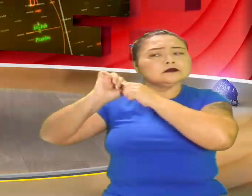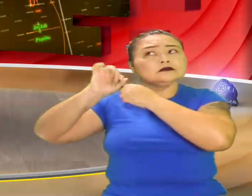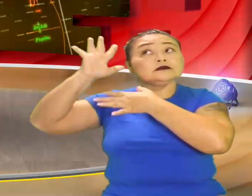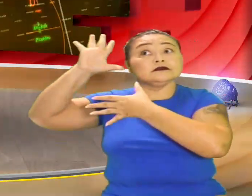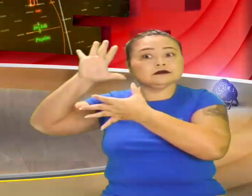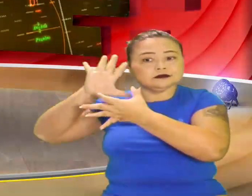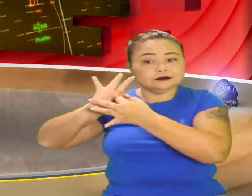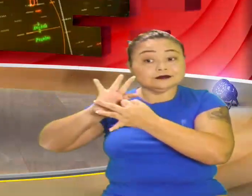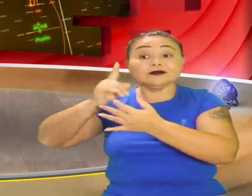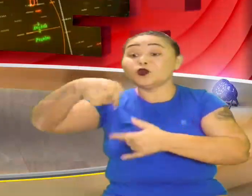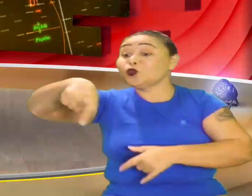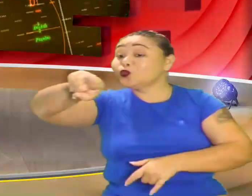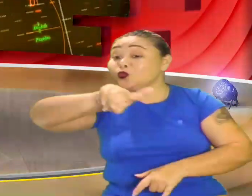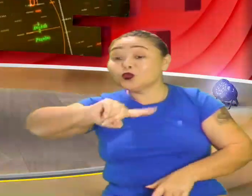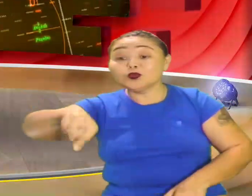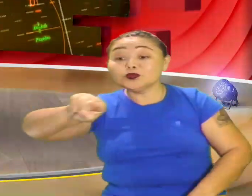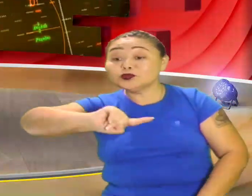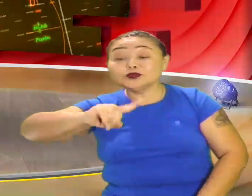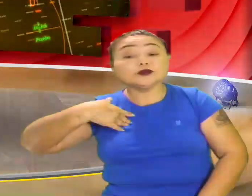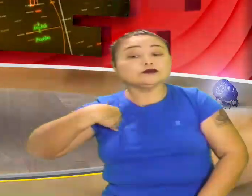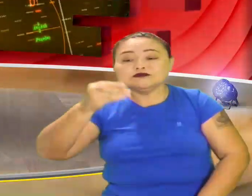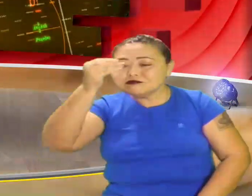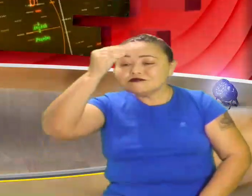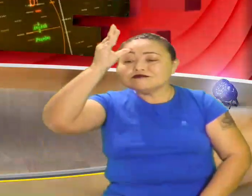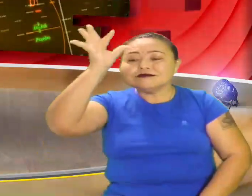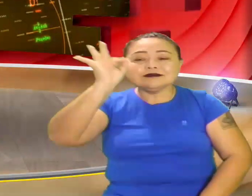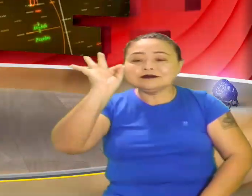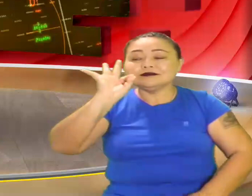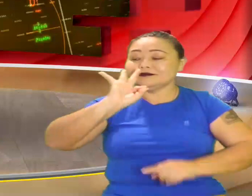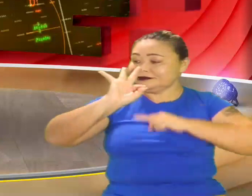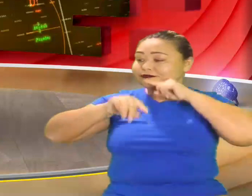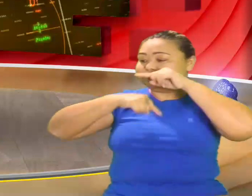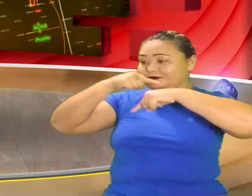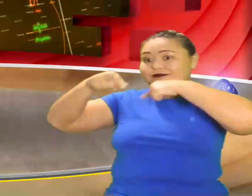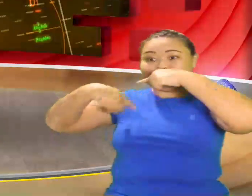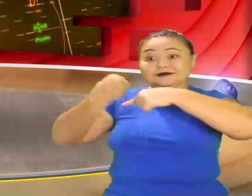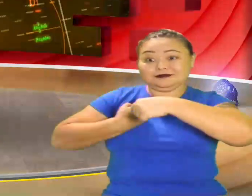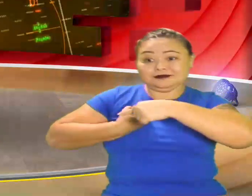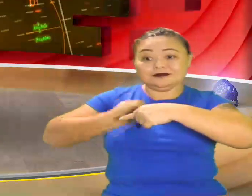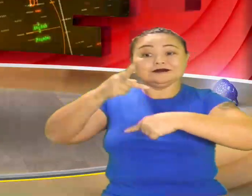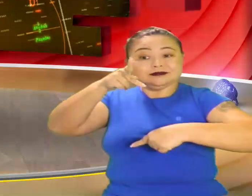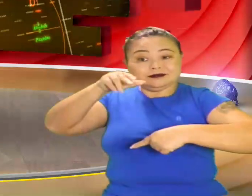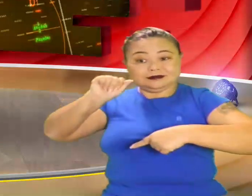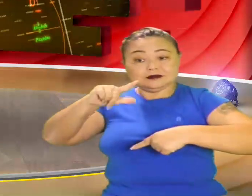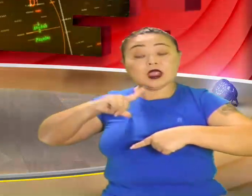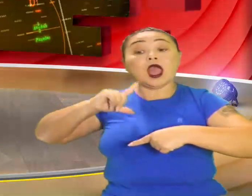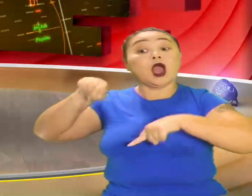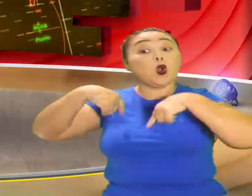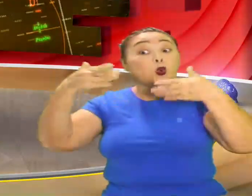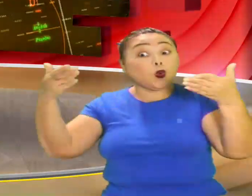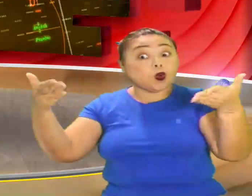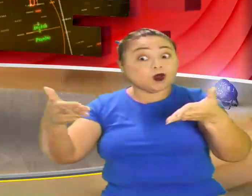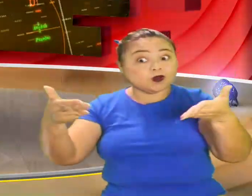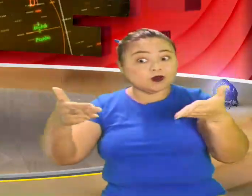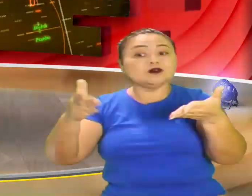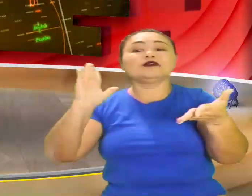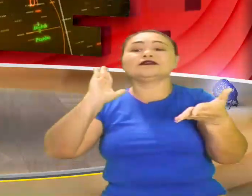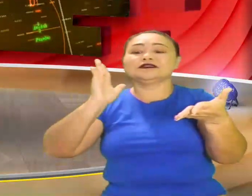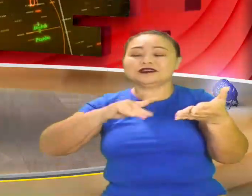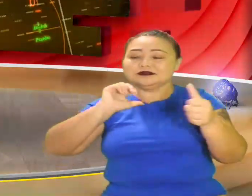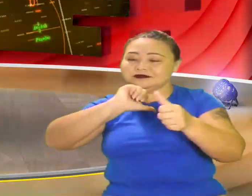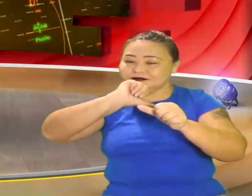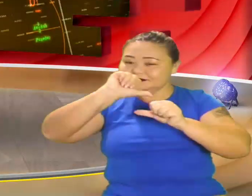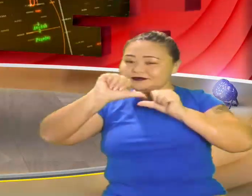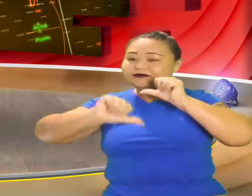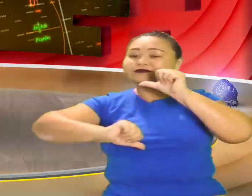raciocínio lógico porque eles ainda não tinham o conhecimento da progressão aritmética. Mas podemos depois olhar com esse olhar avançado. Olhar